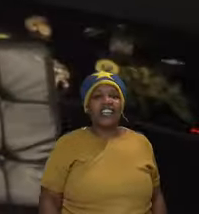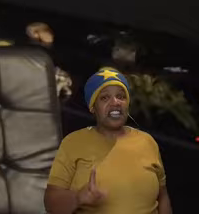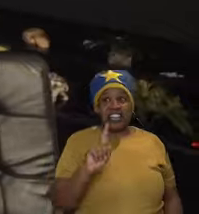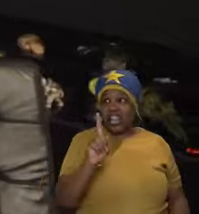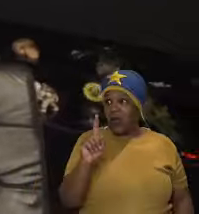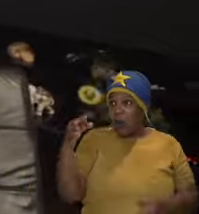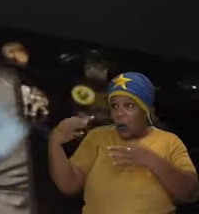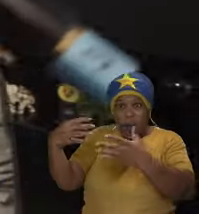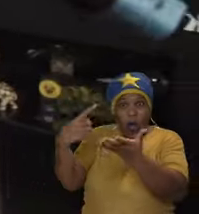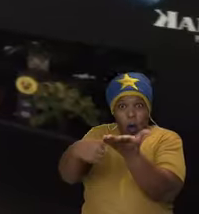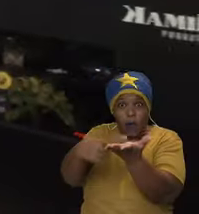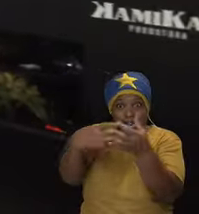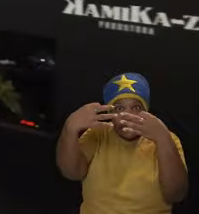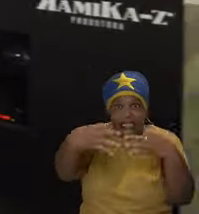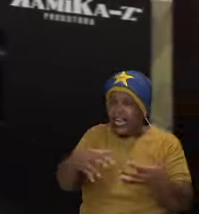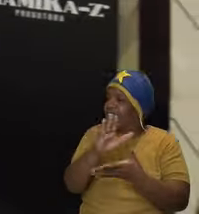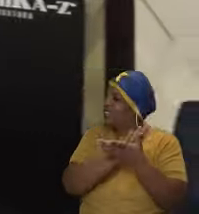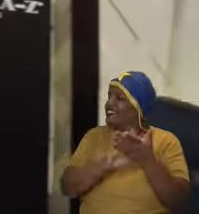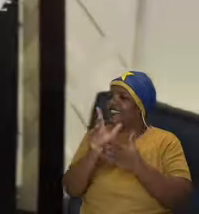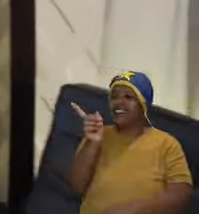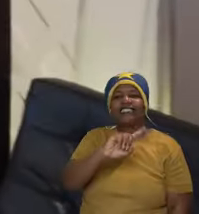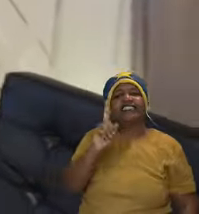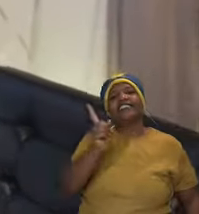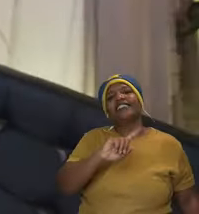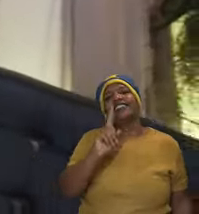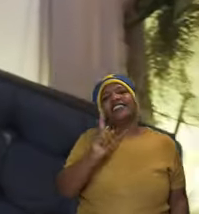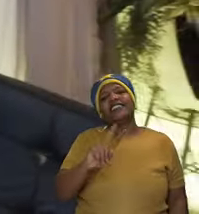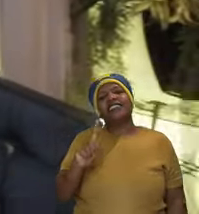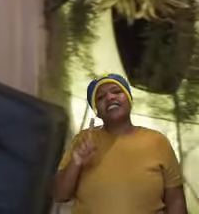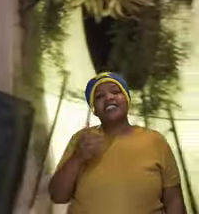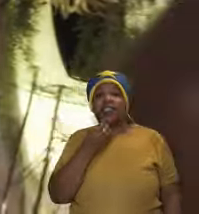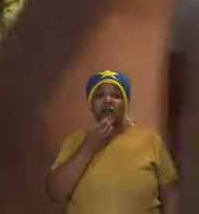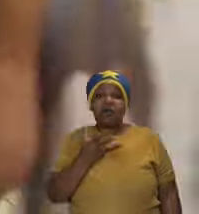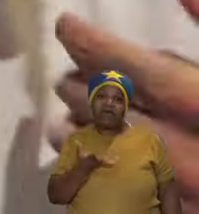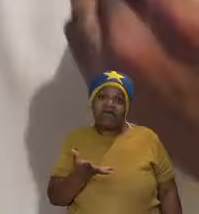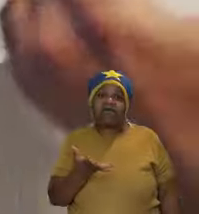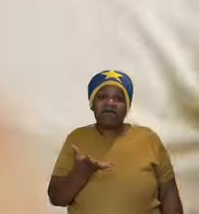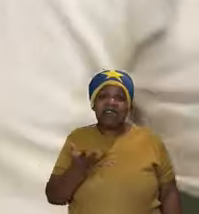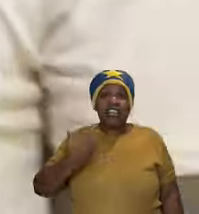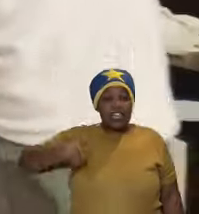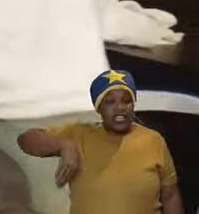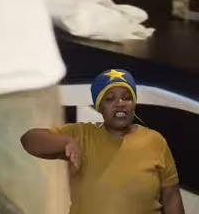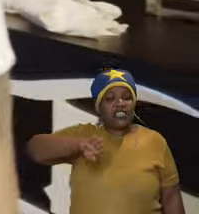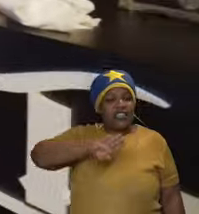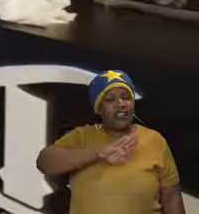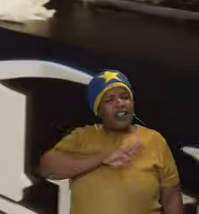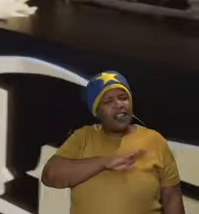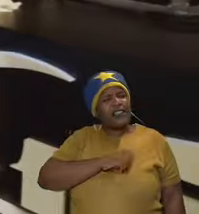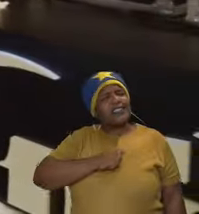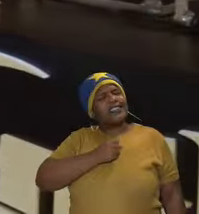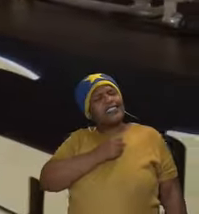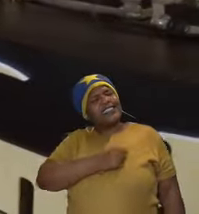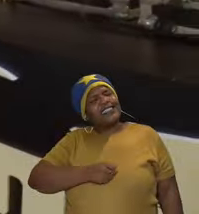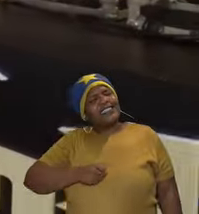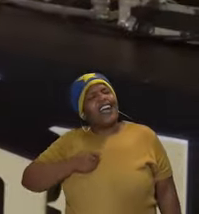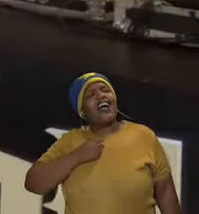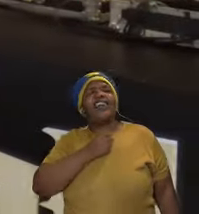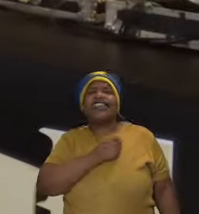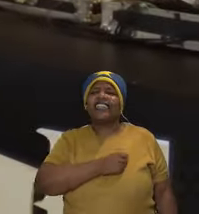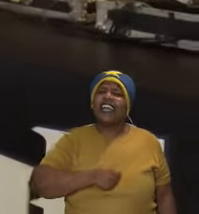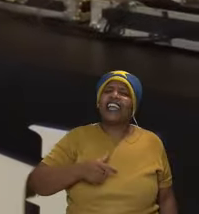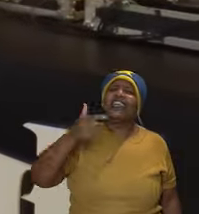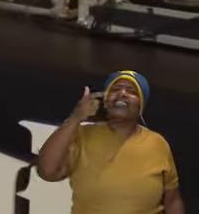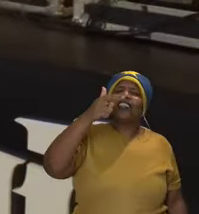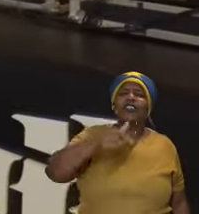Nem foi combinado pra dar certo. Deu bom. Nossa, que nostalgia. Que? De novo